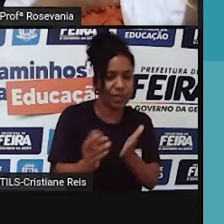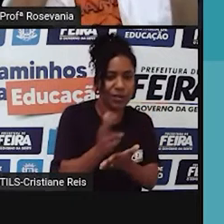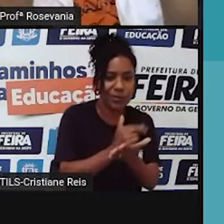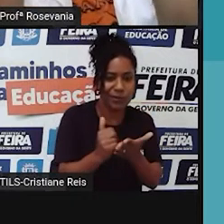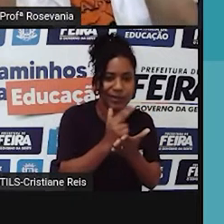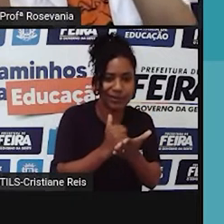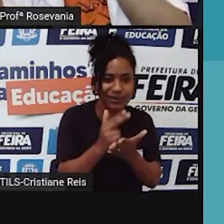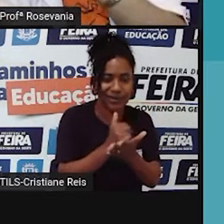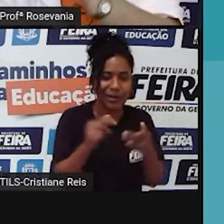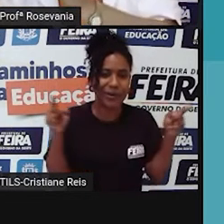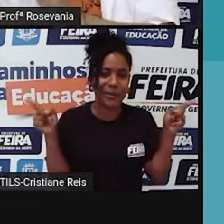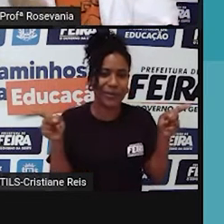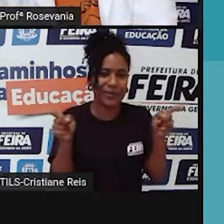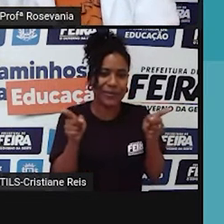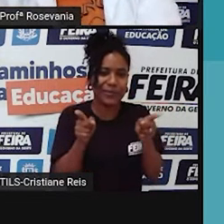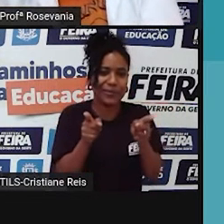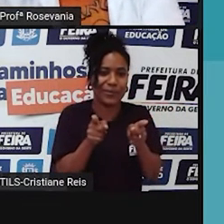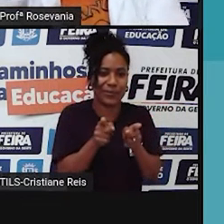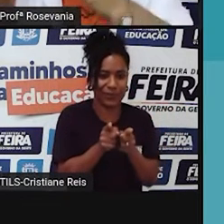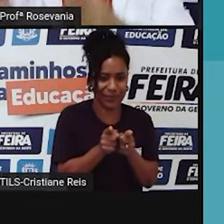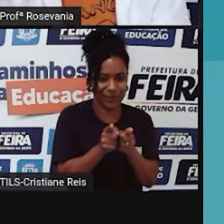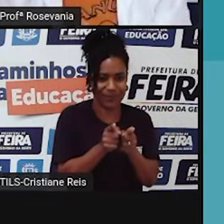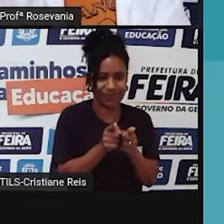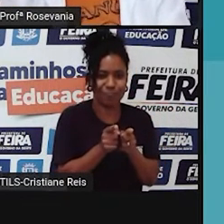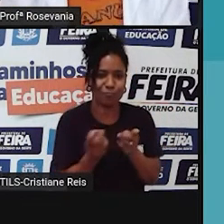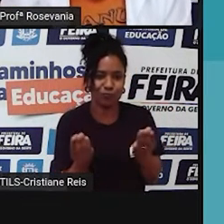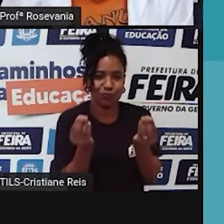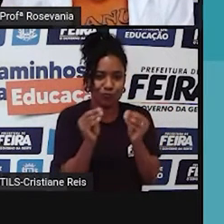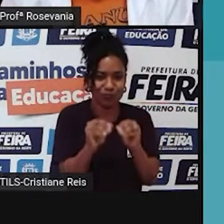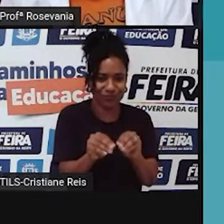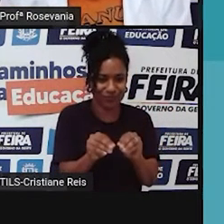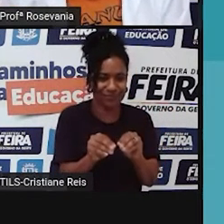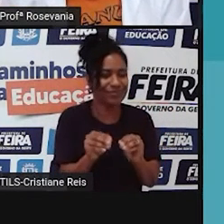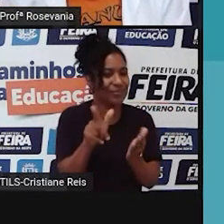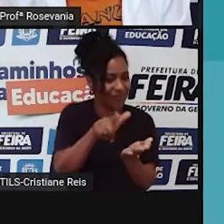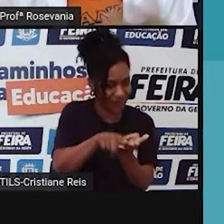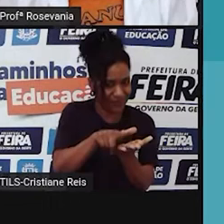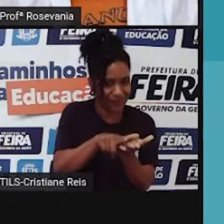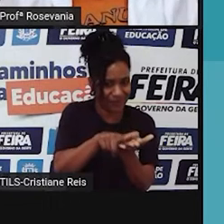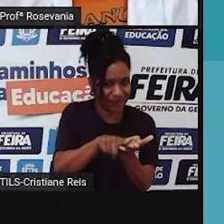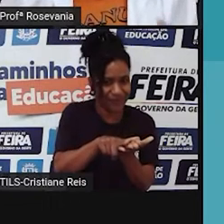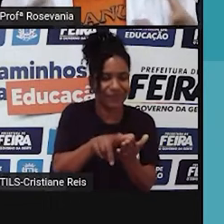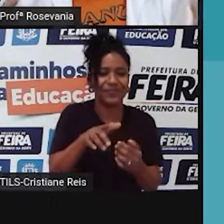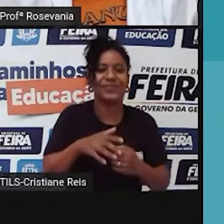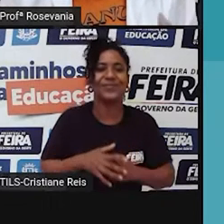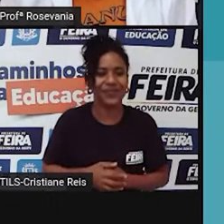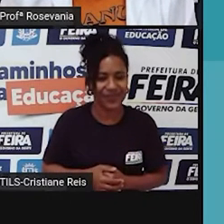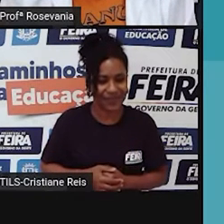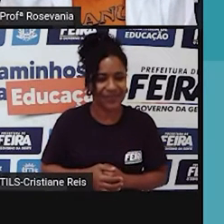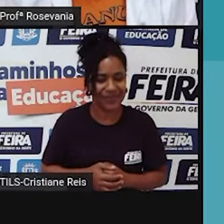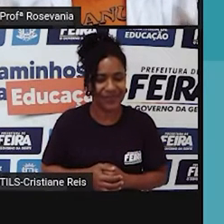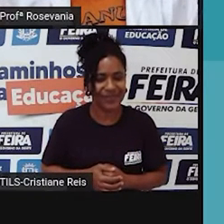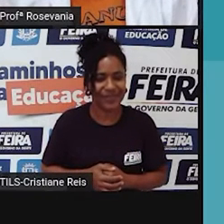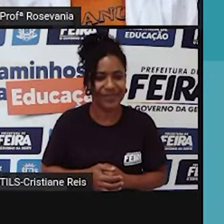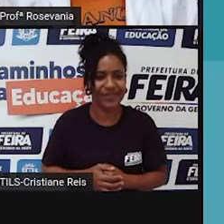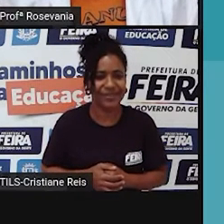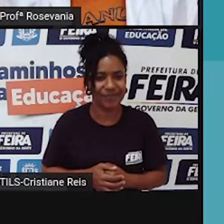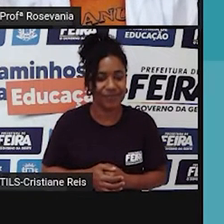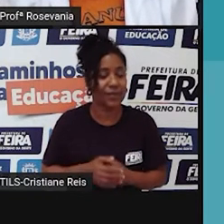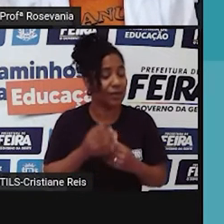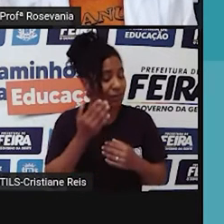vou representar esse tamanho real em um papel, que é, bora dizer assim,